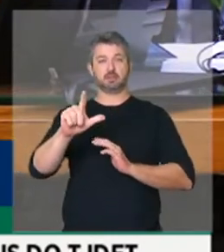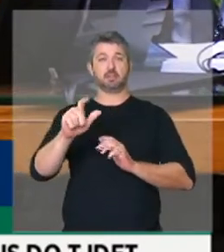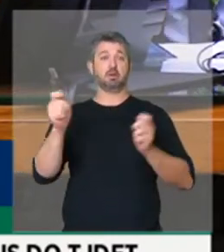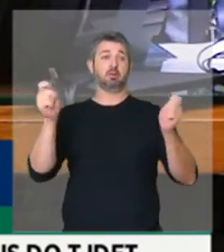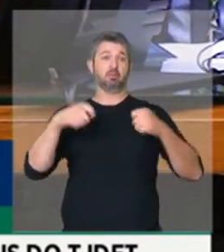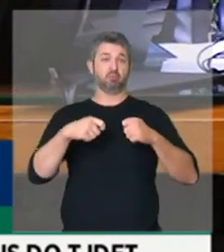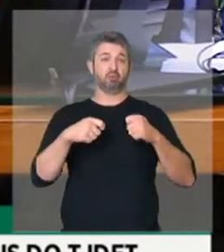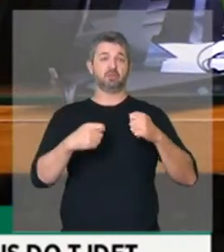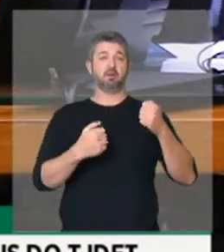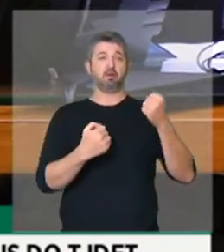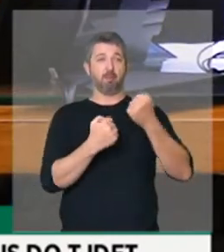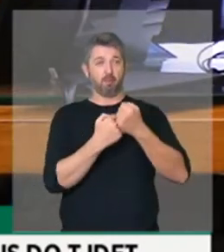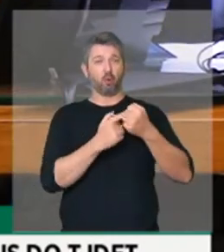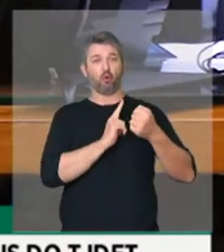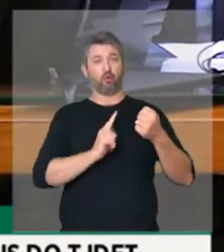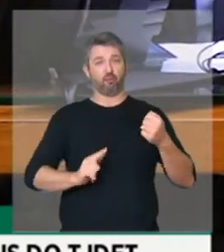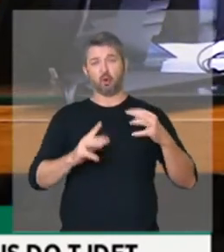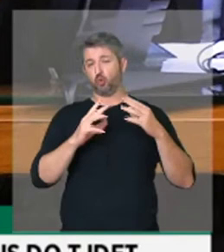bloco.